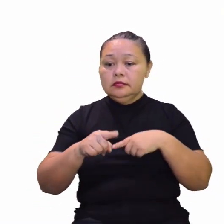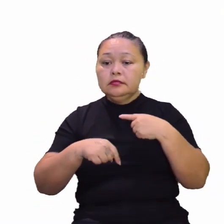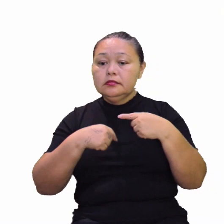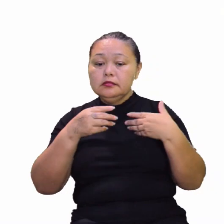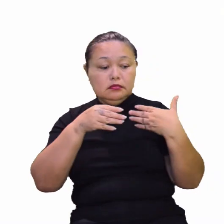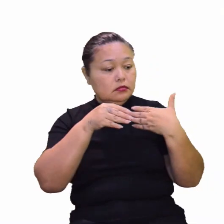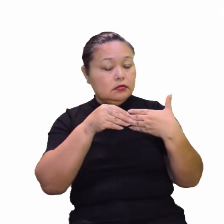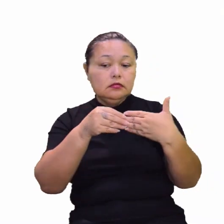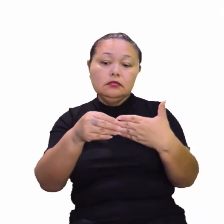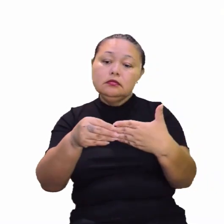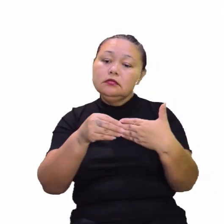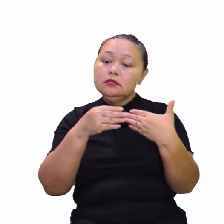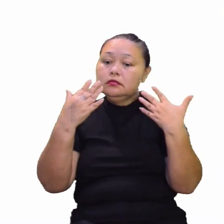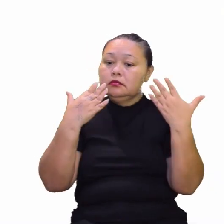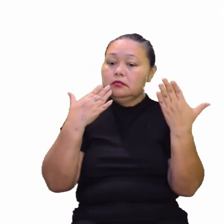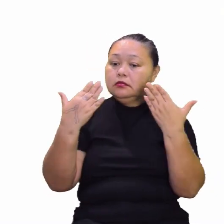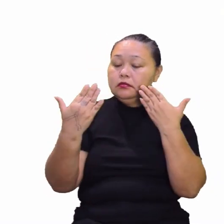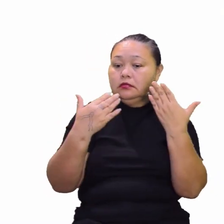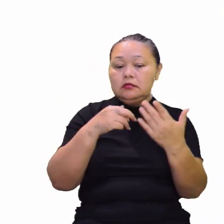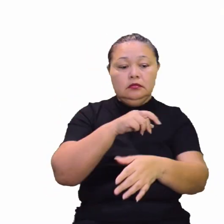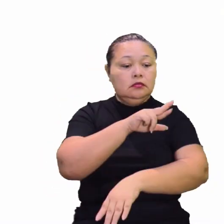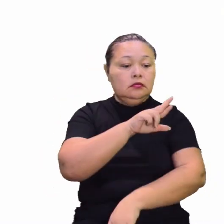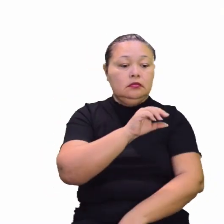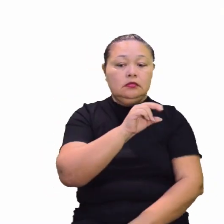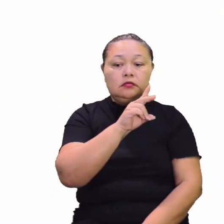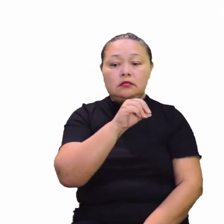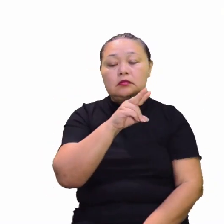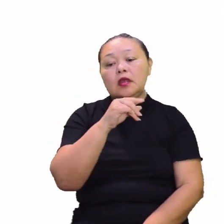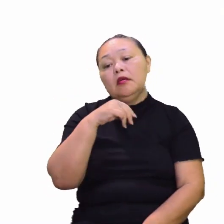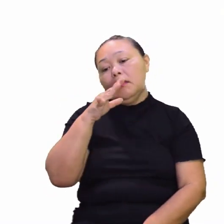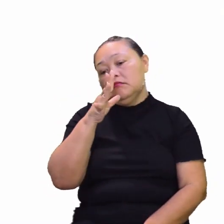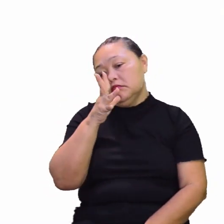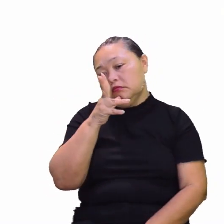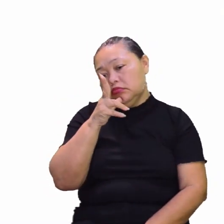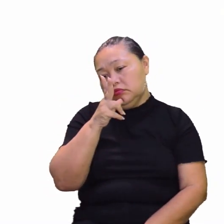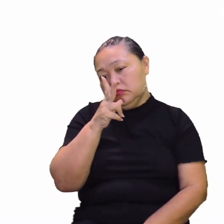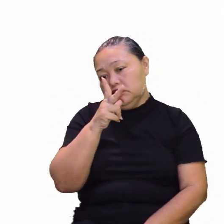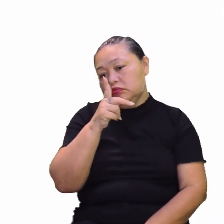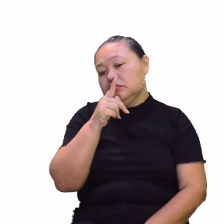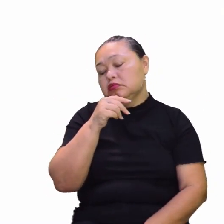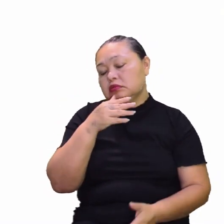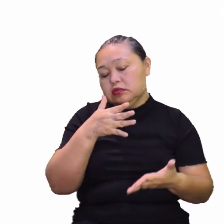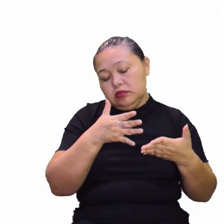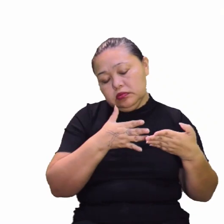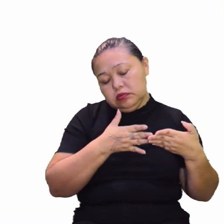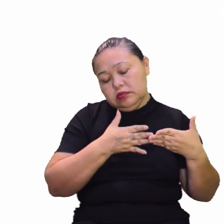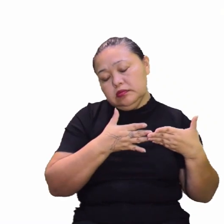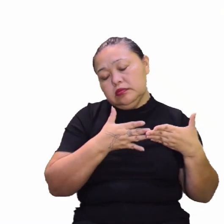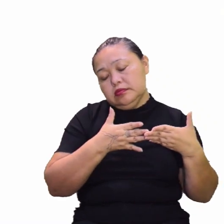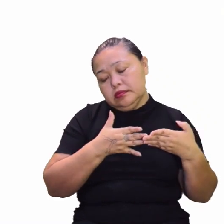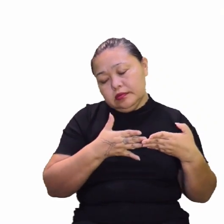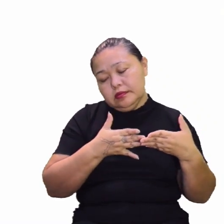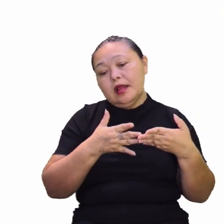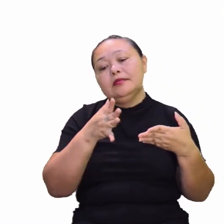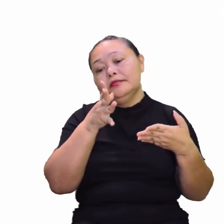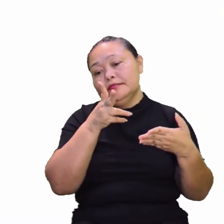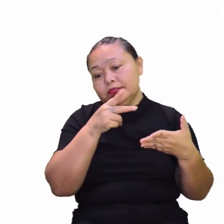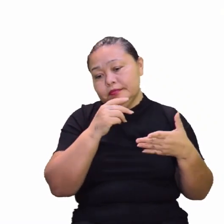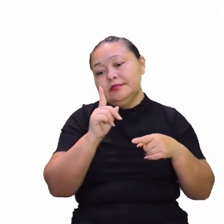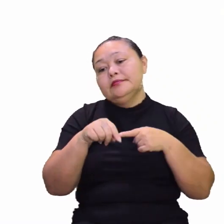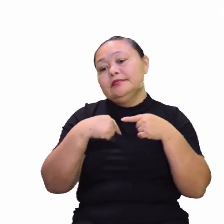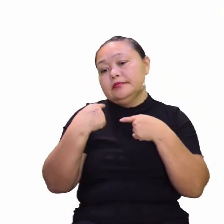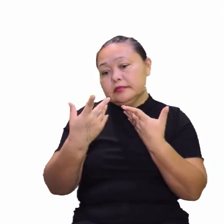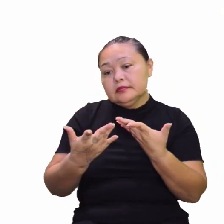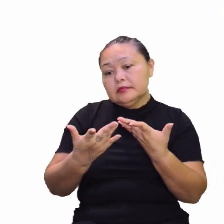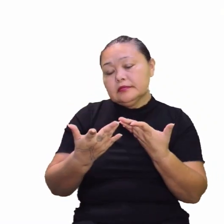de deslocamento, né? Se comparado com a rodovia, ele é bem mais lenta, né? Mais lento. Lento, toda essa questão do transporte.